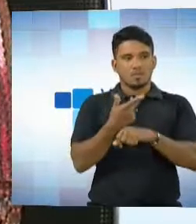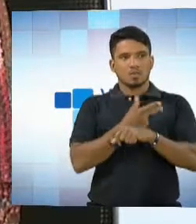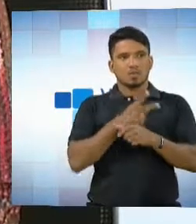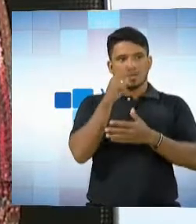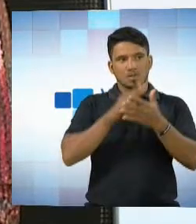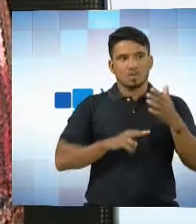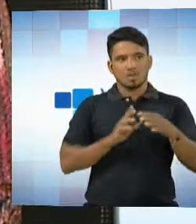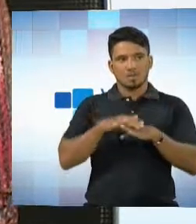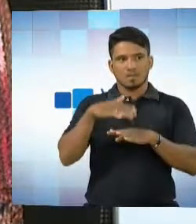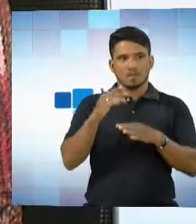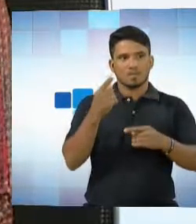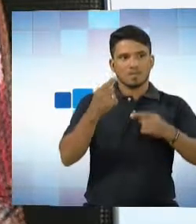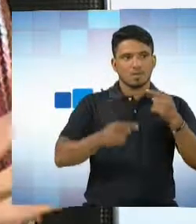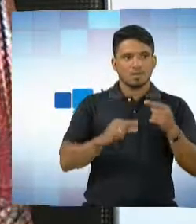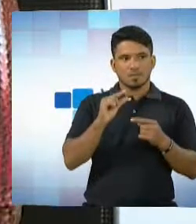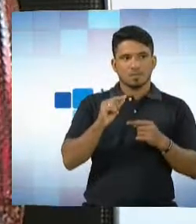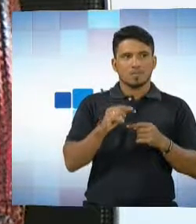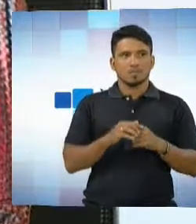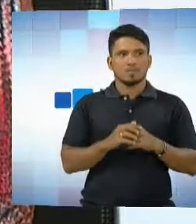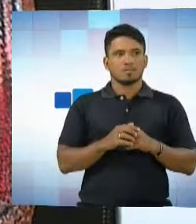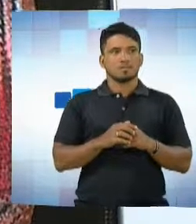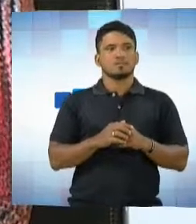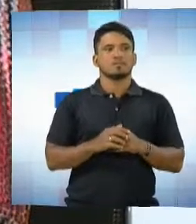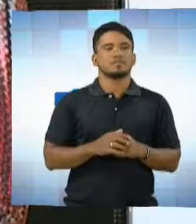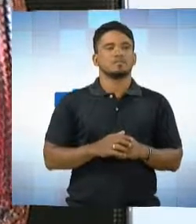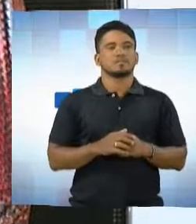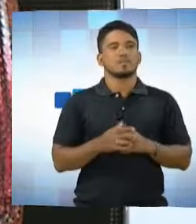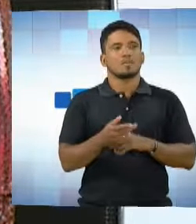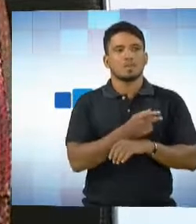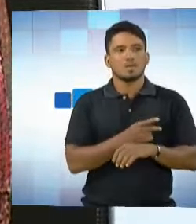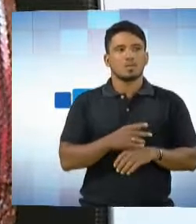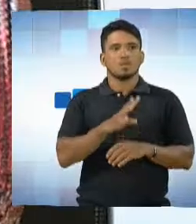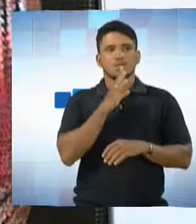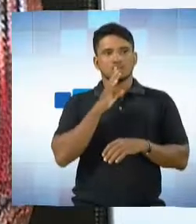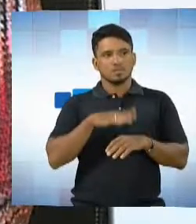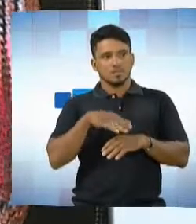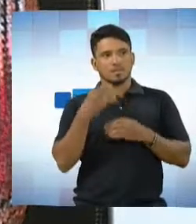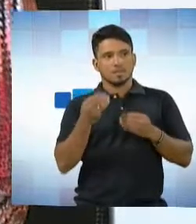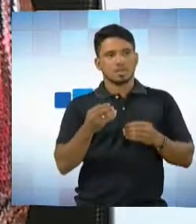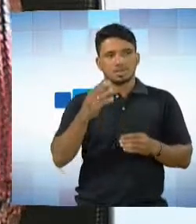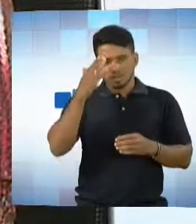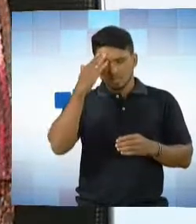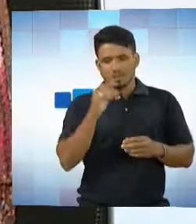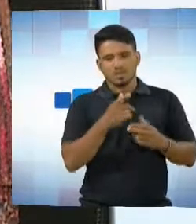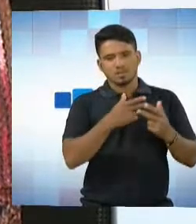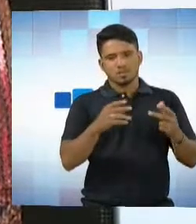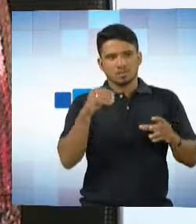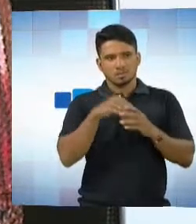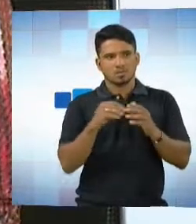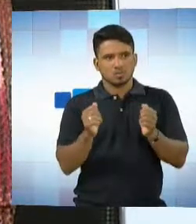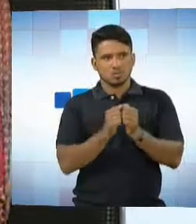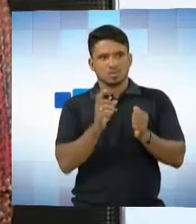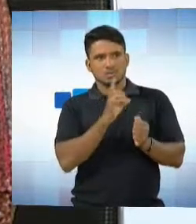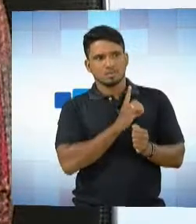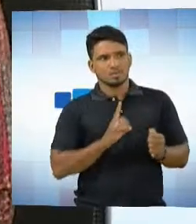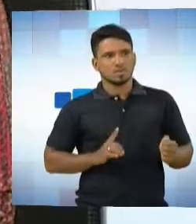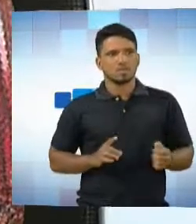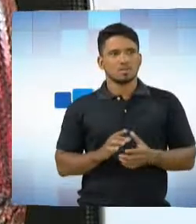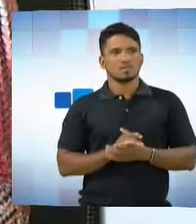ler um pouco de política, muito pouco, não vou mentir, mas procuro me inteirar de política para estar mais perto lá dos deputados, do que